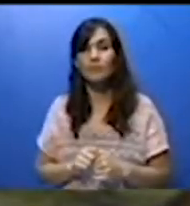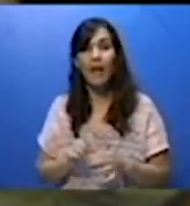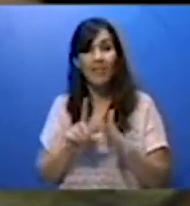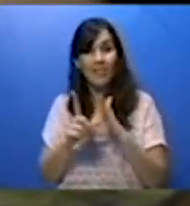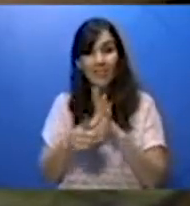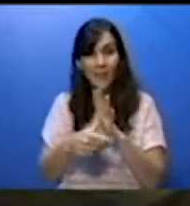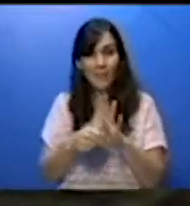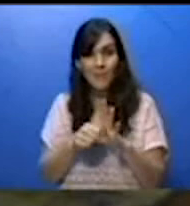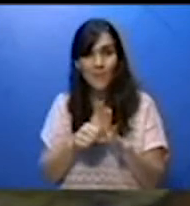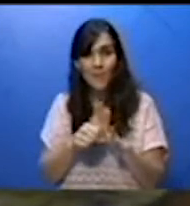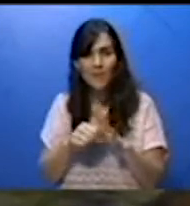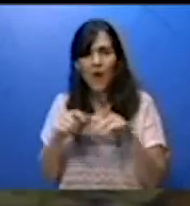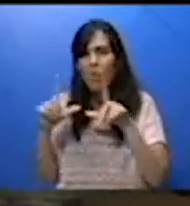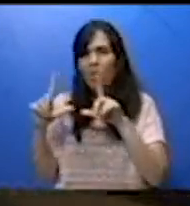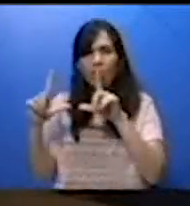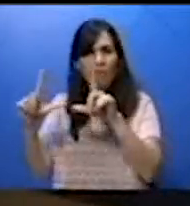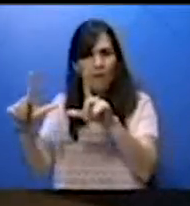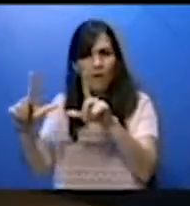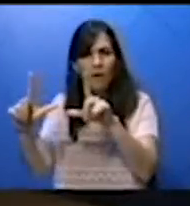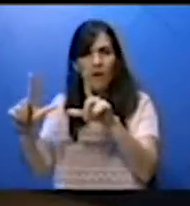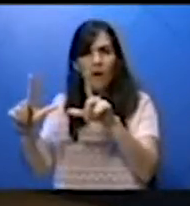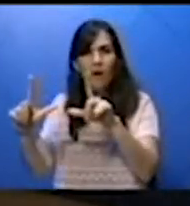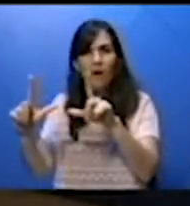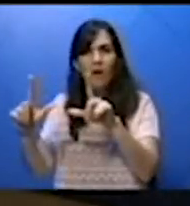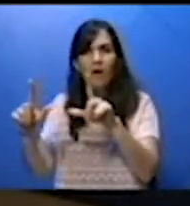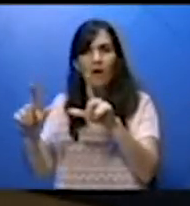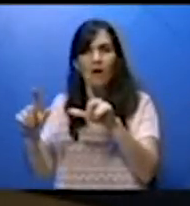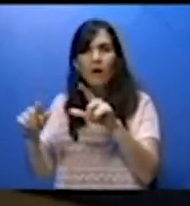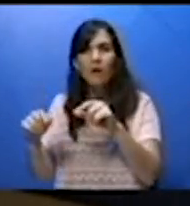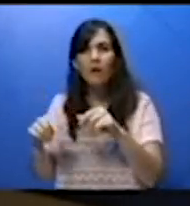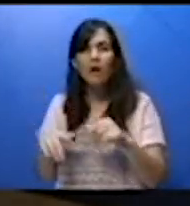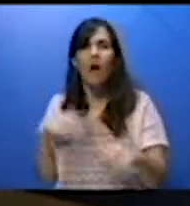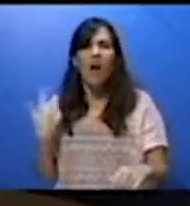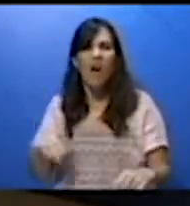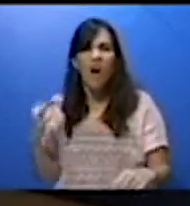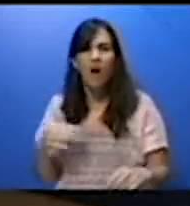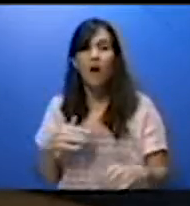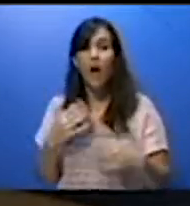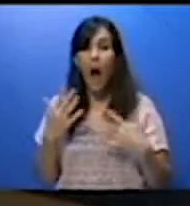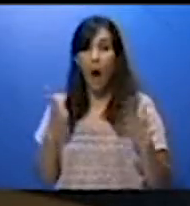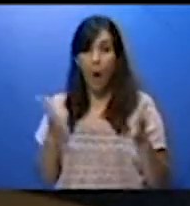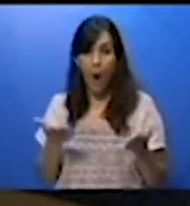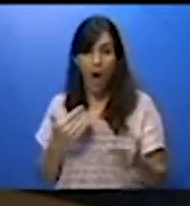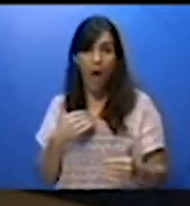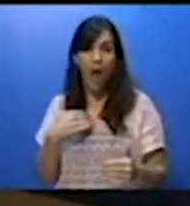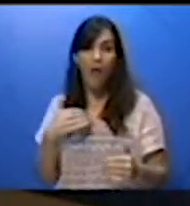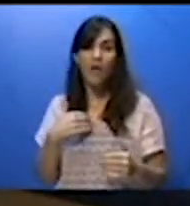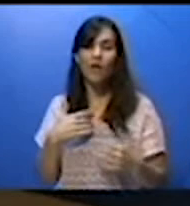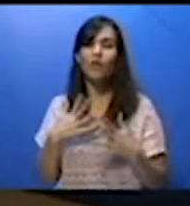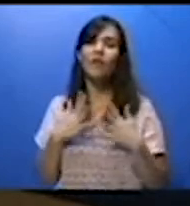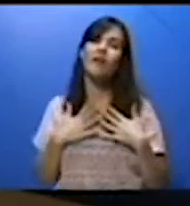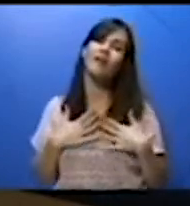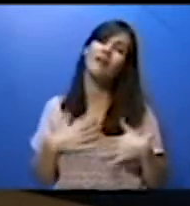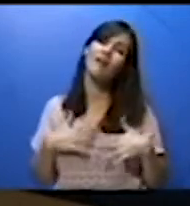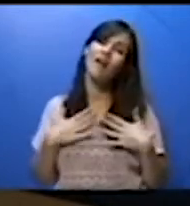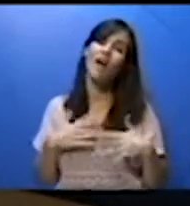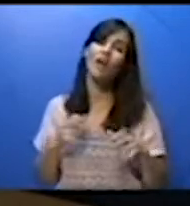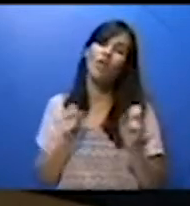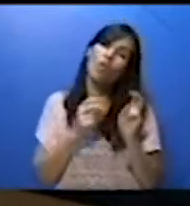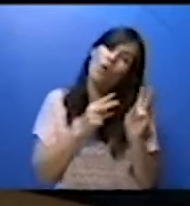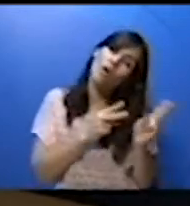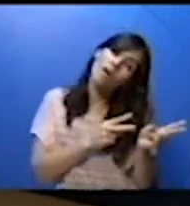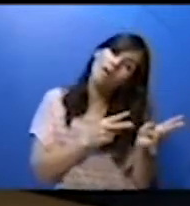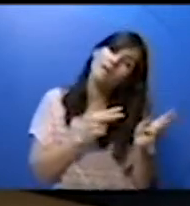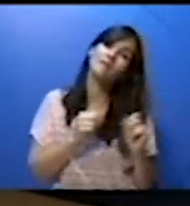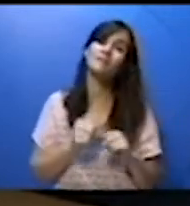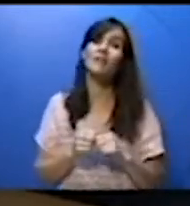depois disso que ela falou que ela tomou fôlego ela funciona e eu vou descansar tartaruga não vai me alcançar